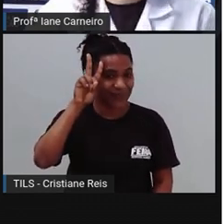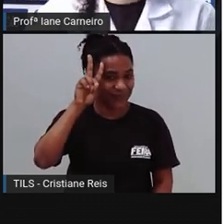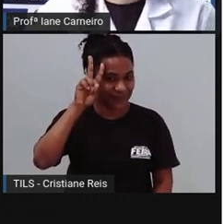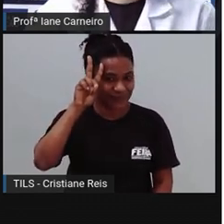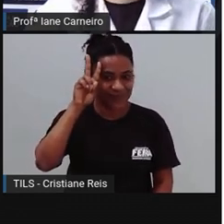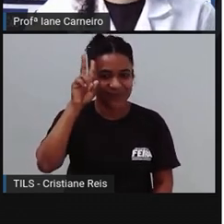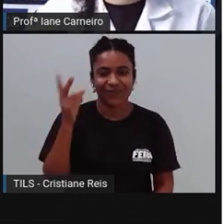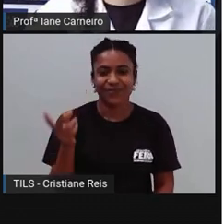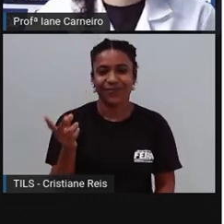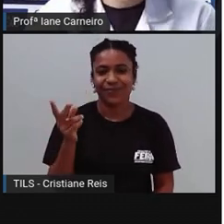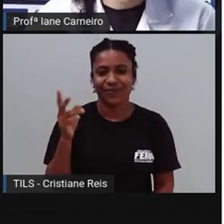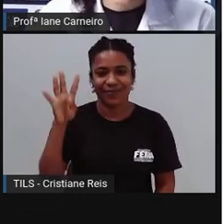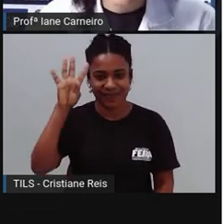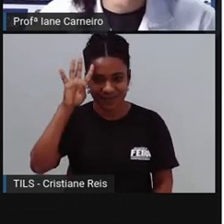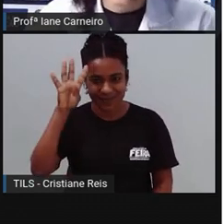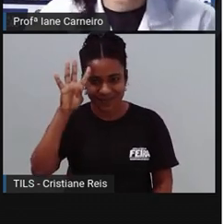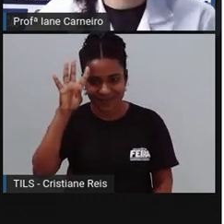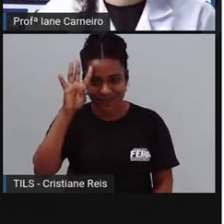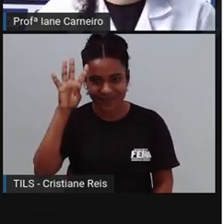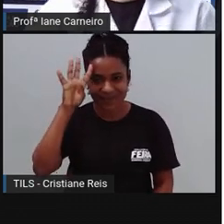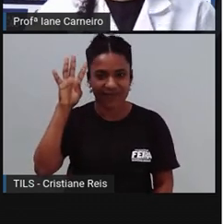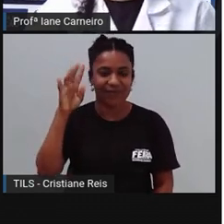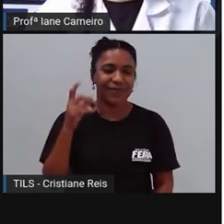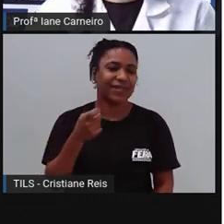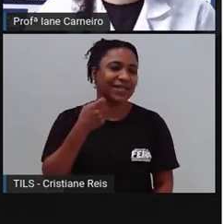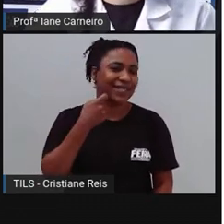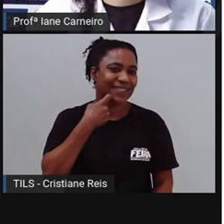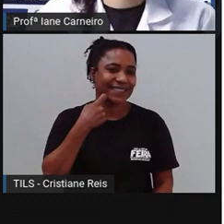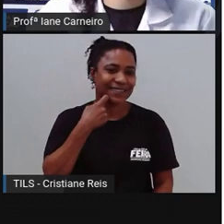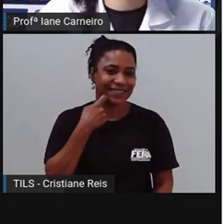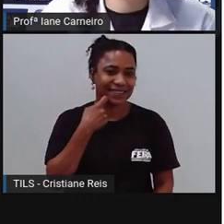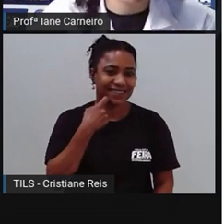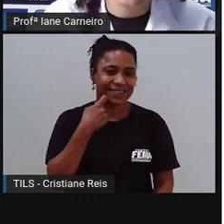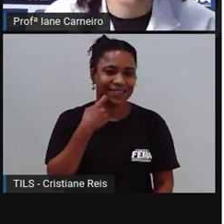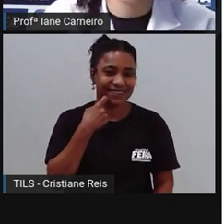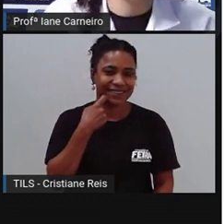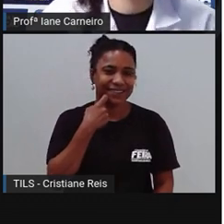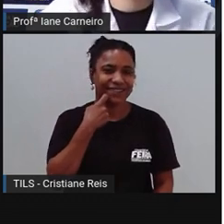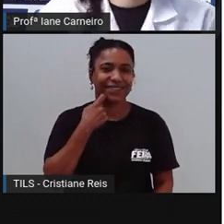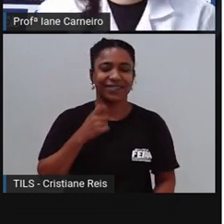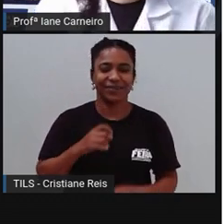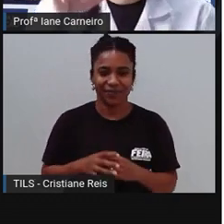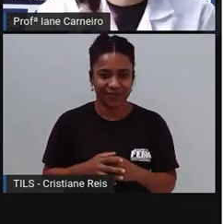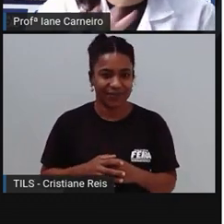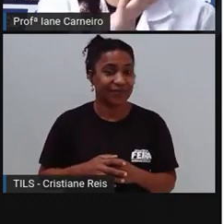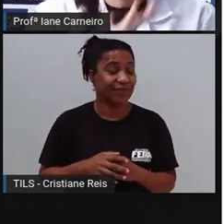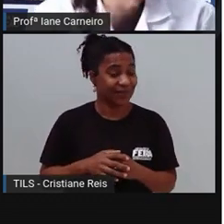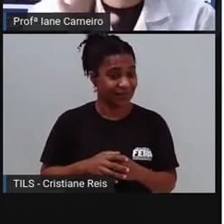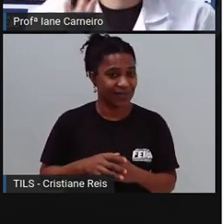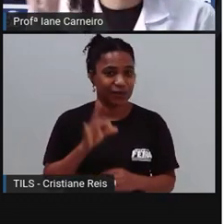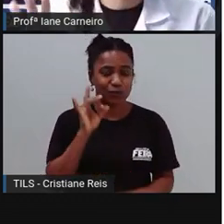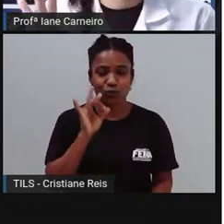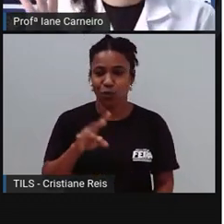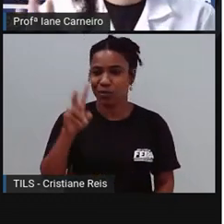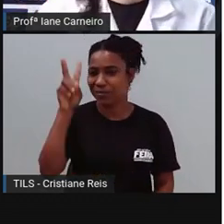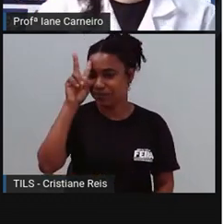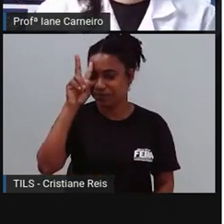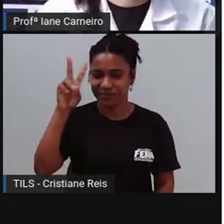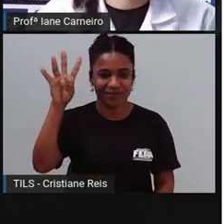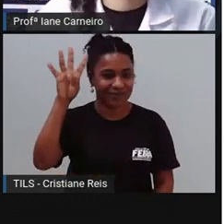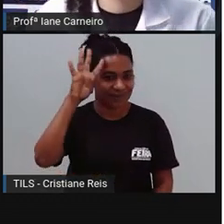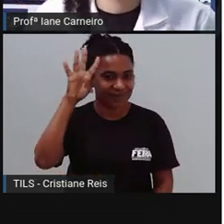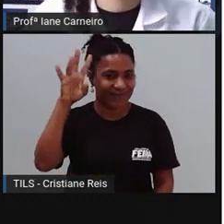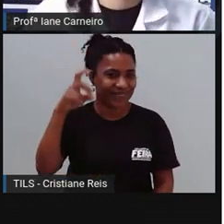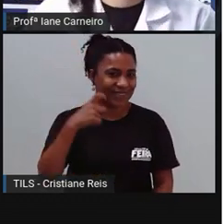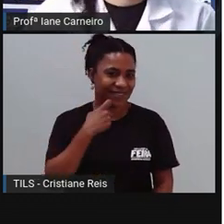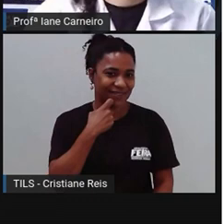segunda-feira, na quarta-feira e na sexta-feira. São os dias, só passam nesses dias. Então,